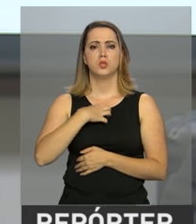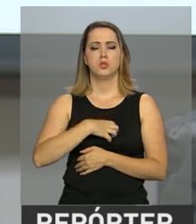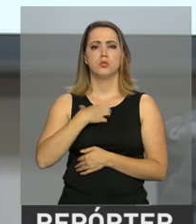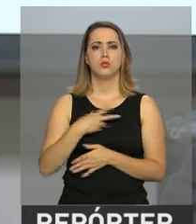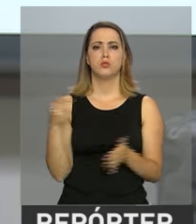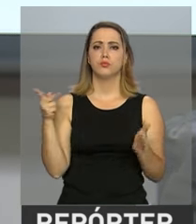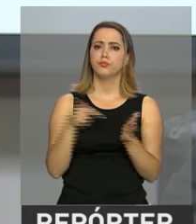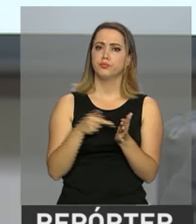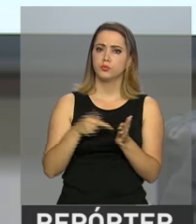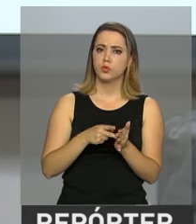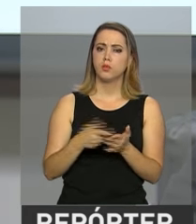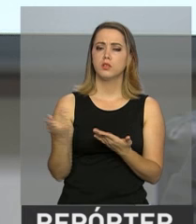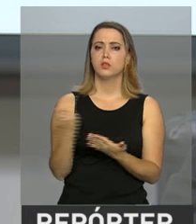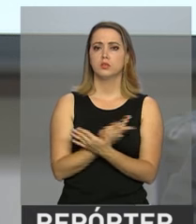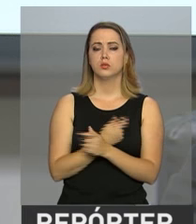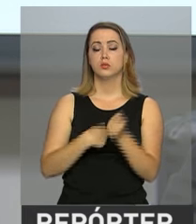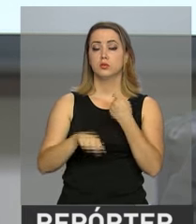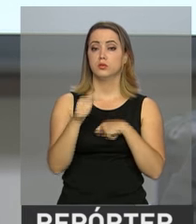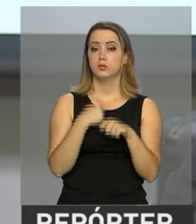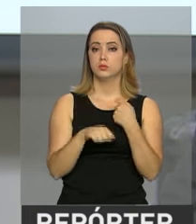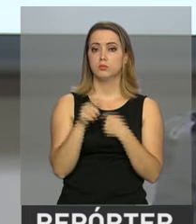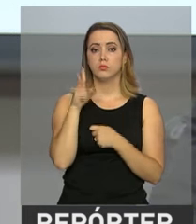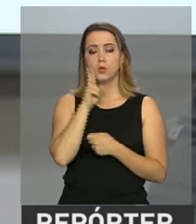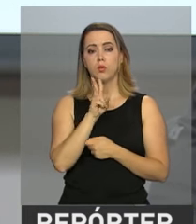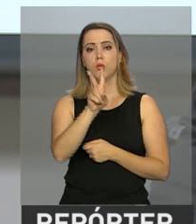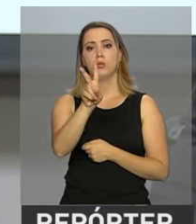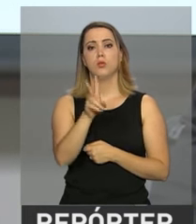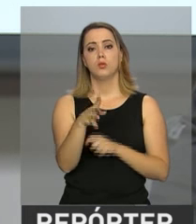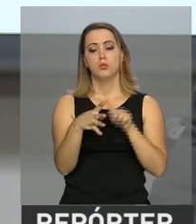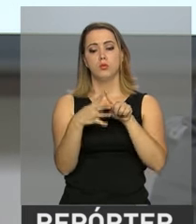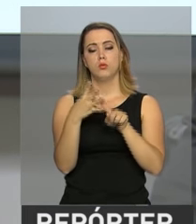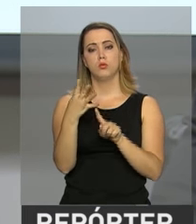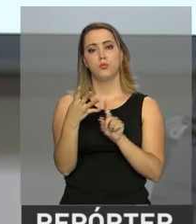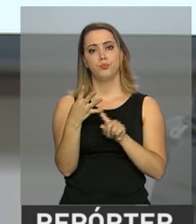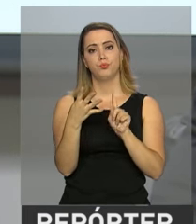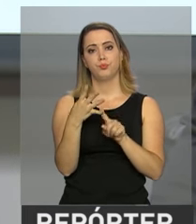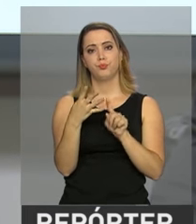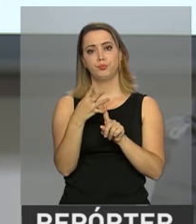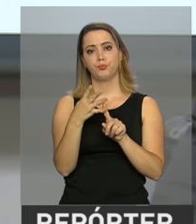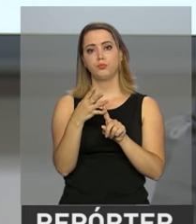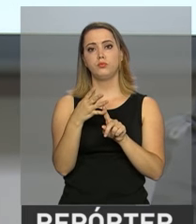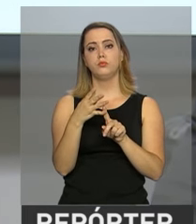de fato acontecendo com a economia, que é olhar o quarto trimestre de